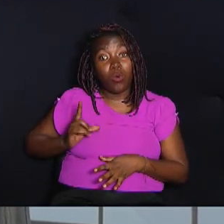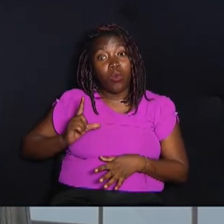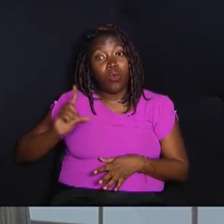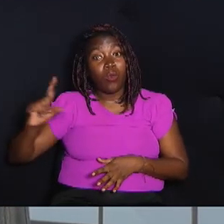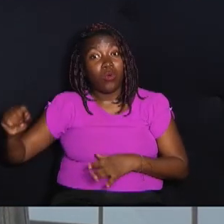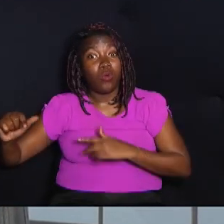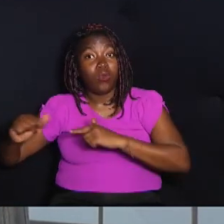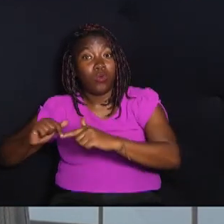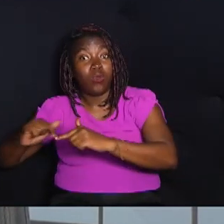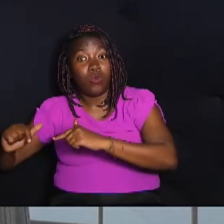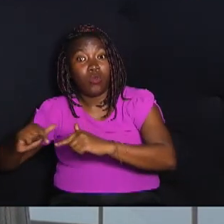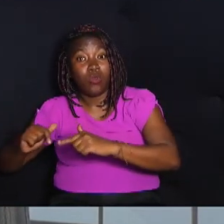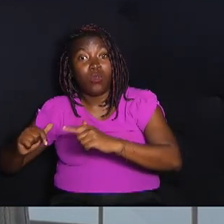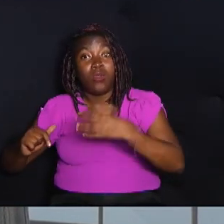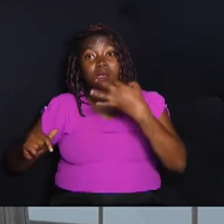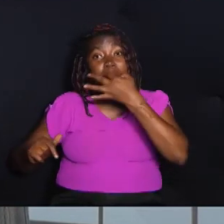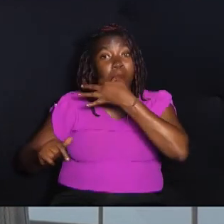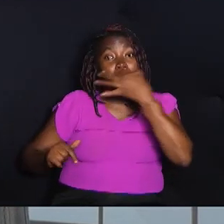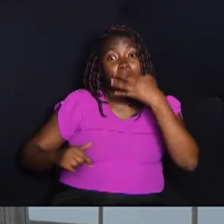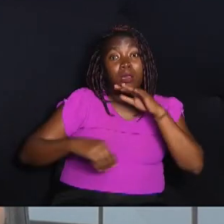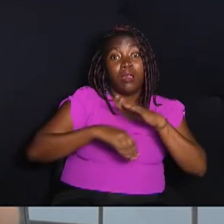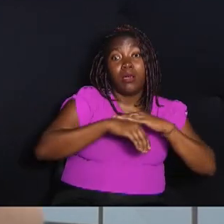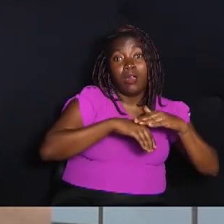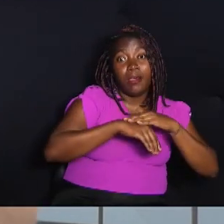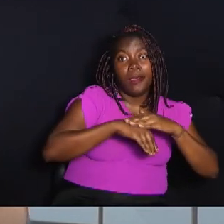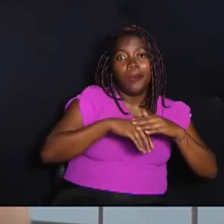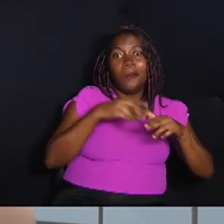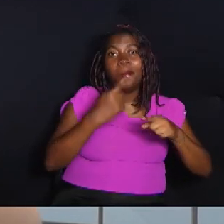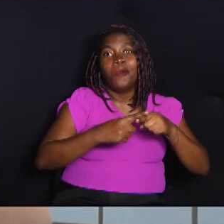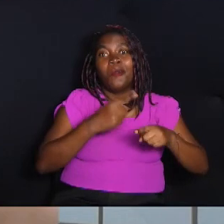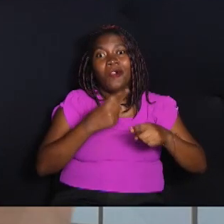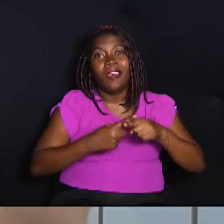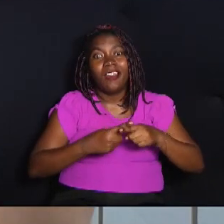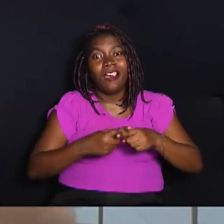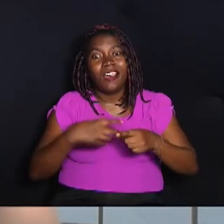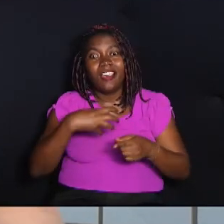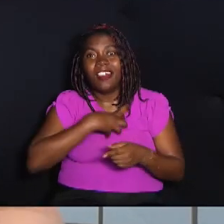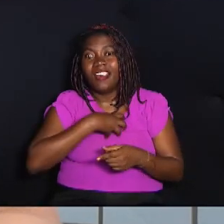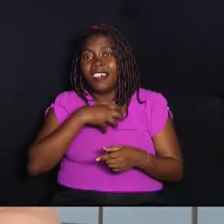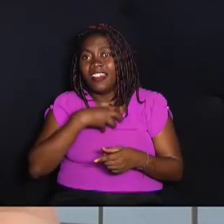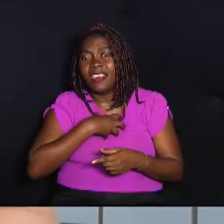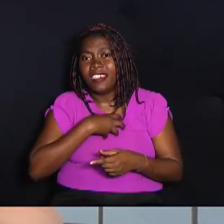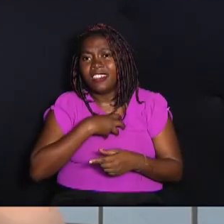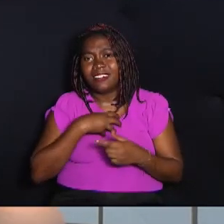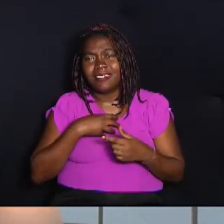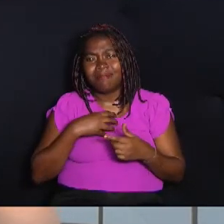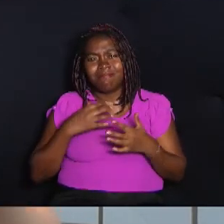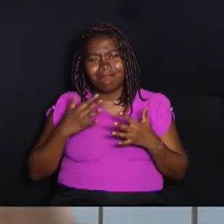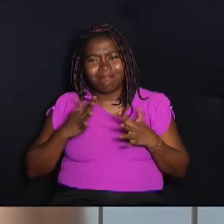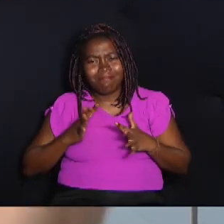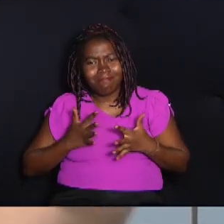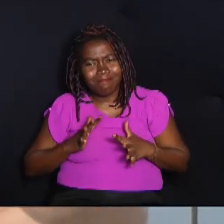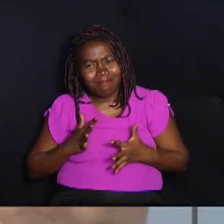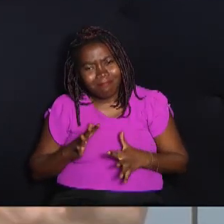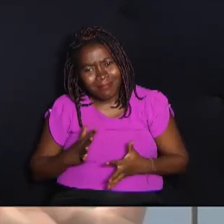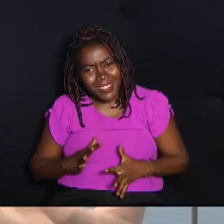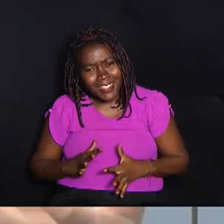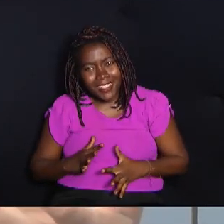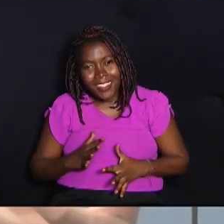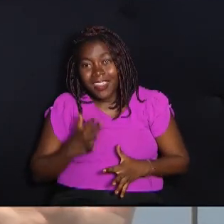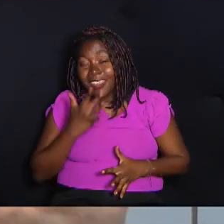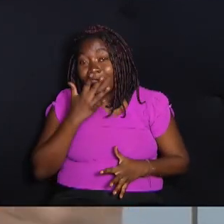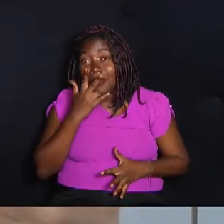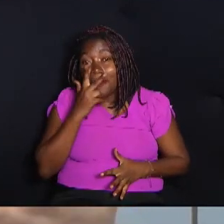trabalho, de falar com alguém, porque aquele estado, digamos assim, aos frangalhos, a pessoa não se